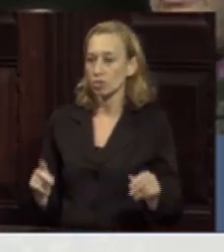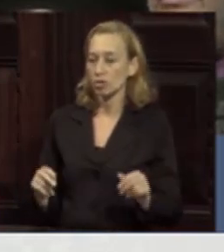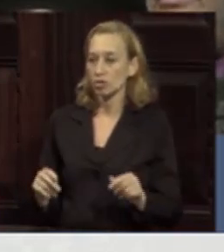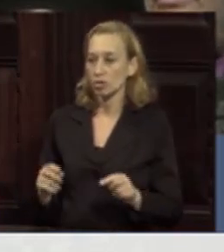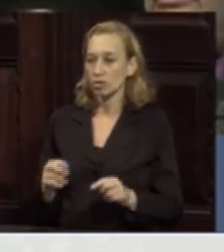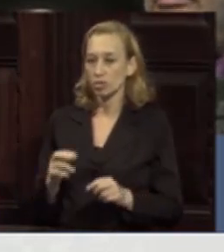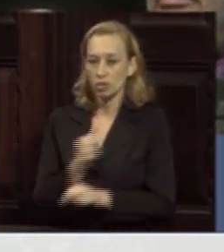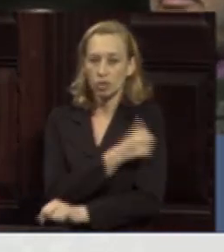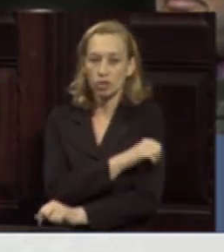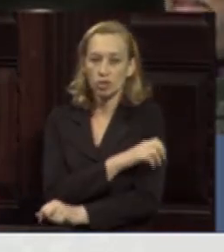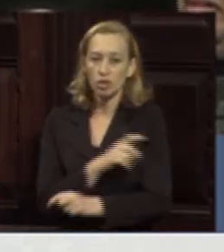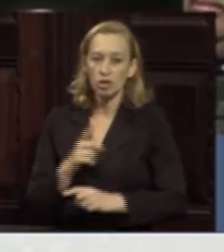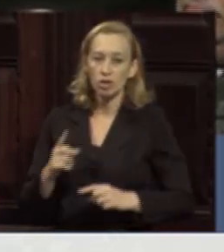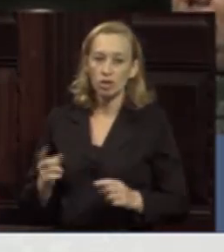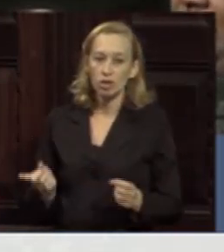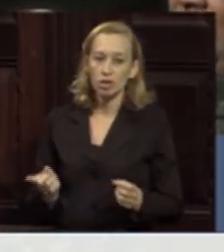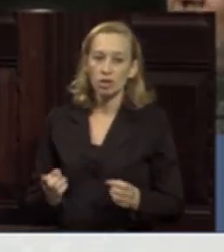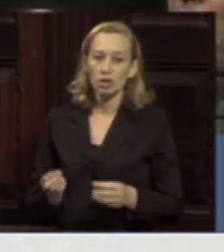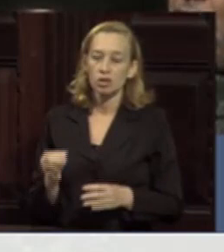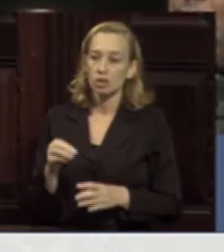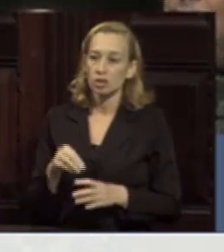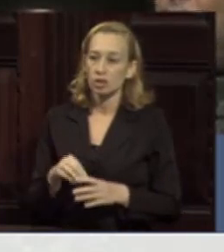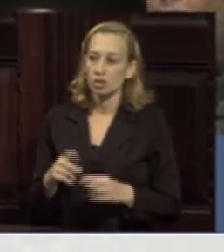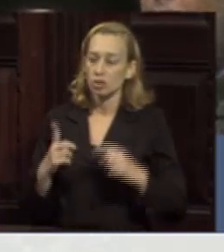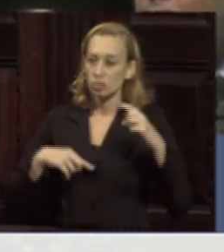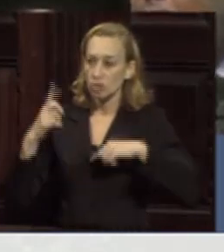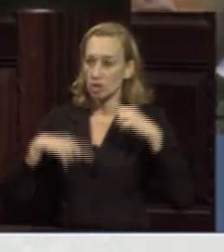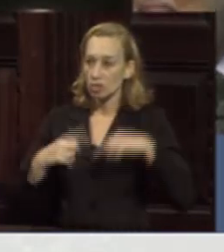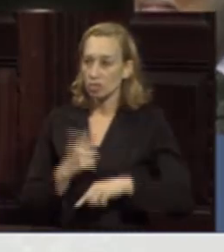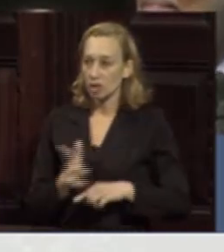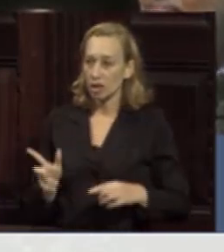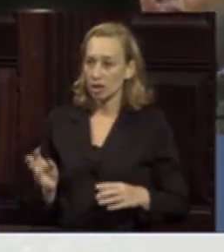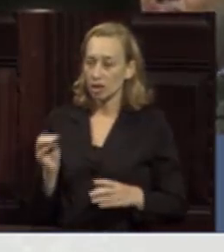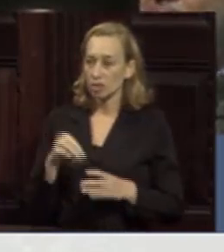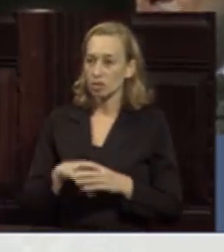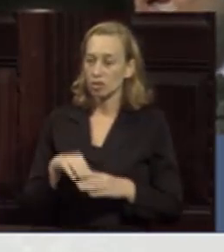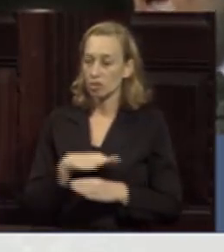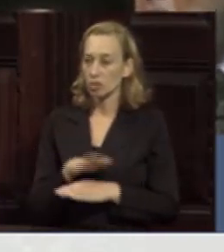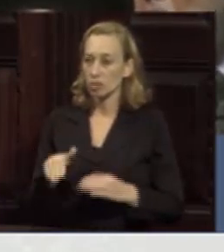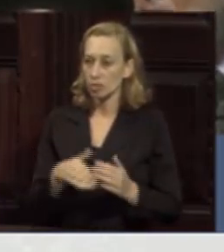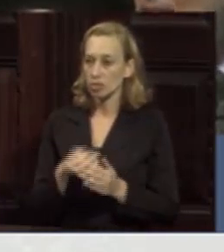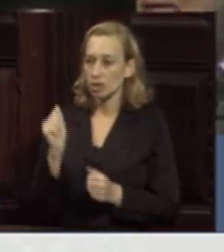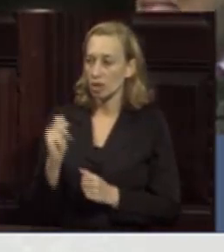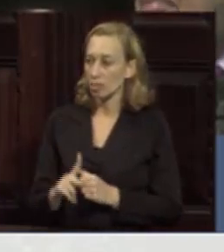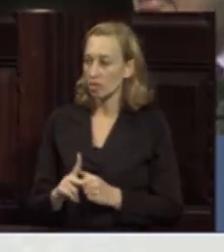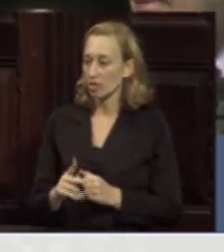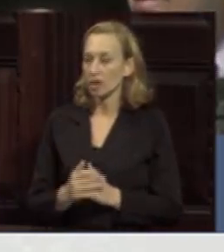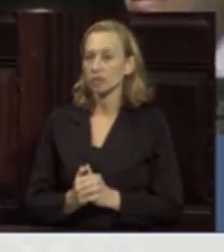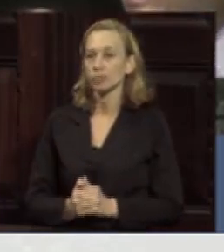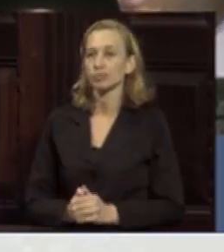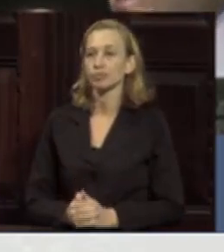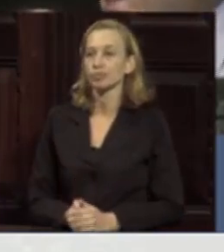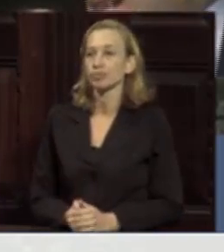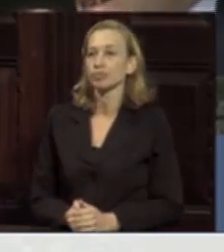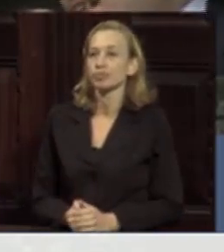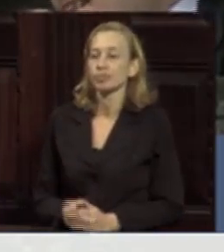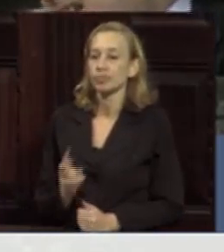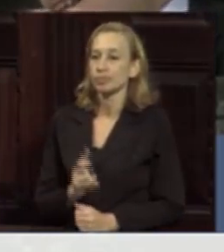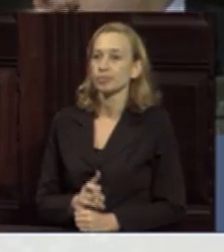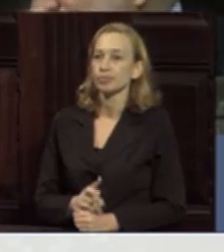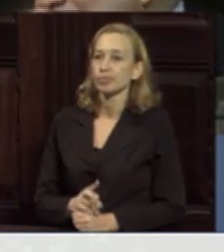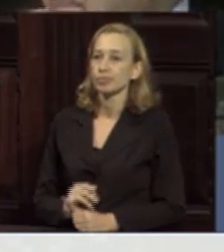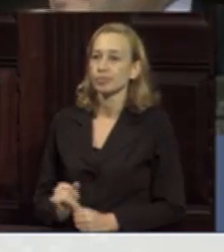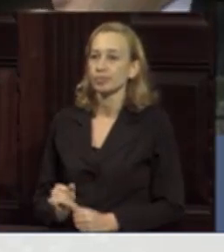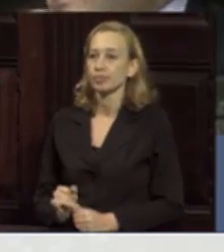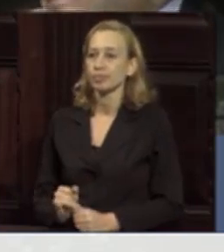discutir, encerrada a discussão. Em votação. Os senhores que aprovam, permaneçam como estão. Aprovado. Vai a